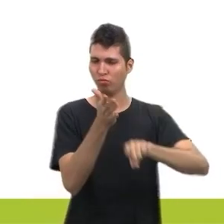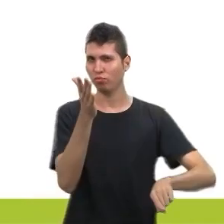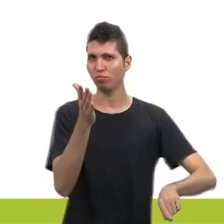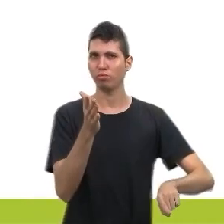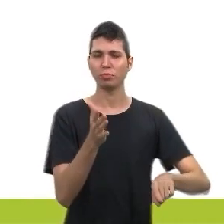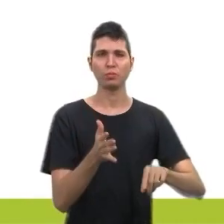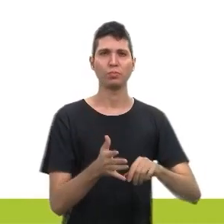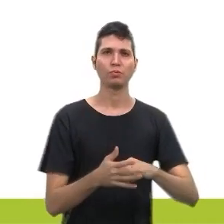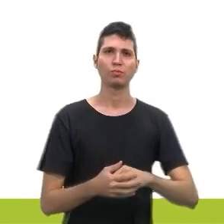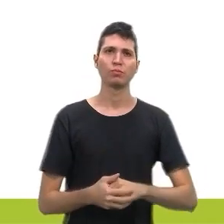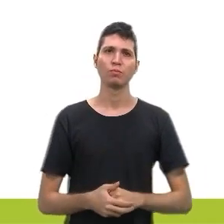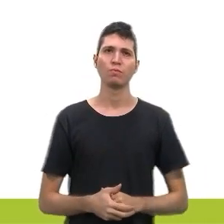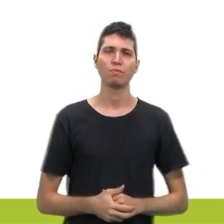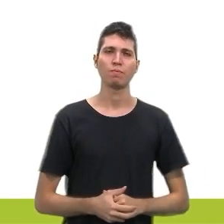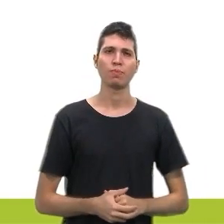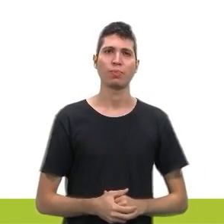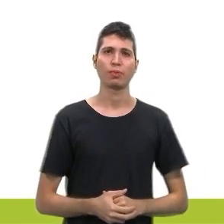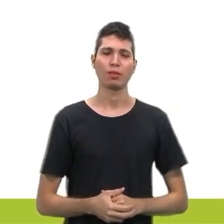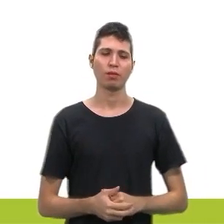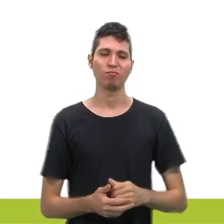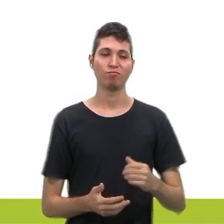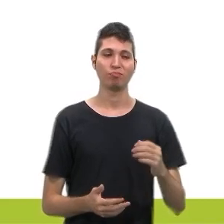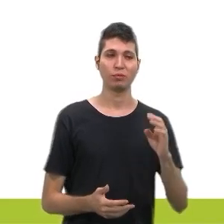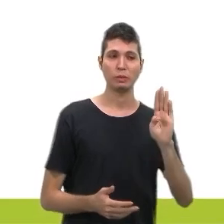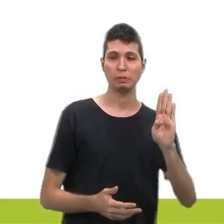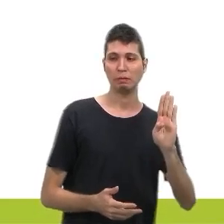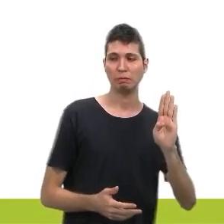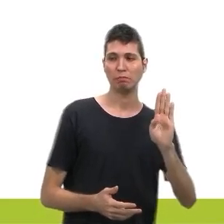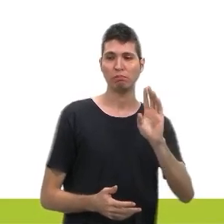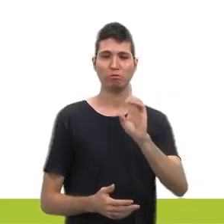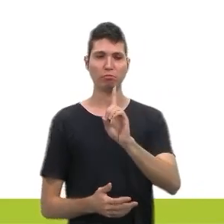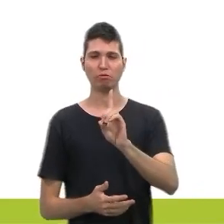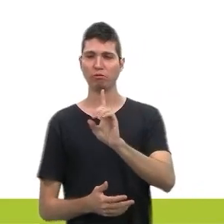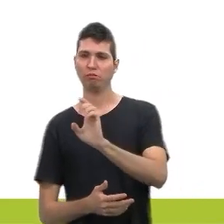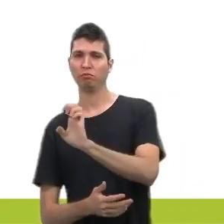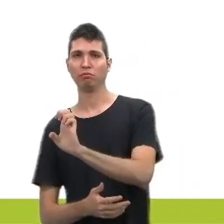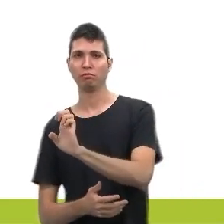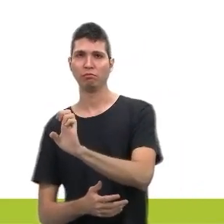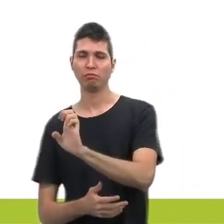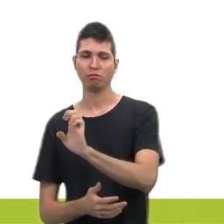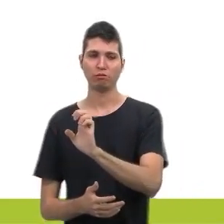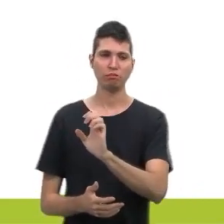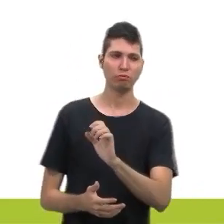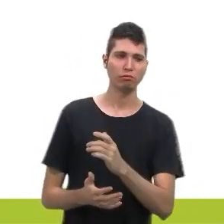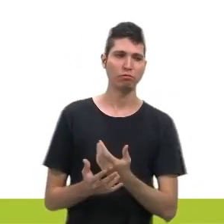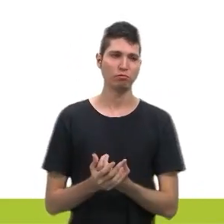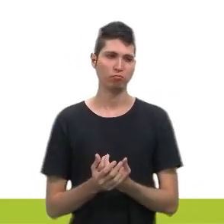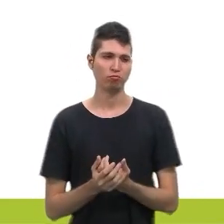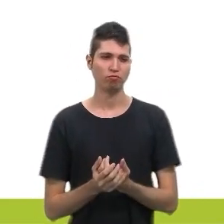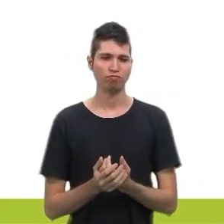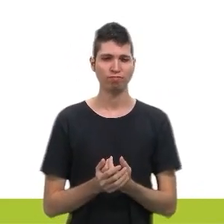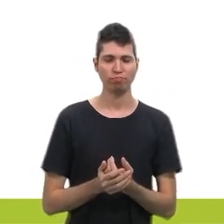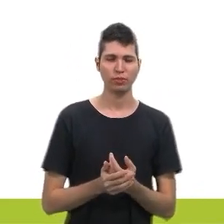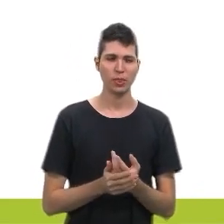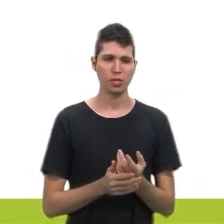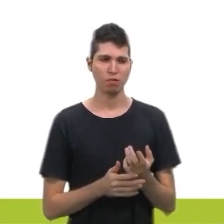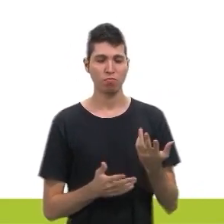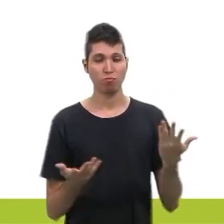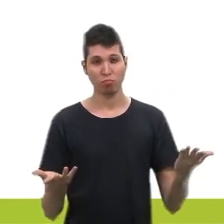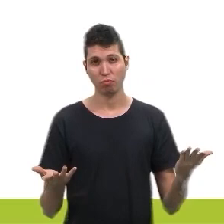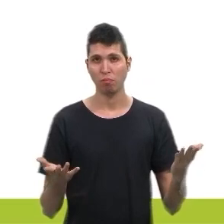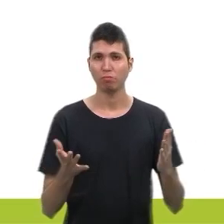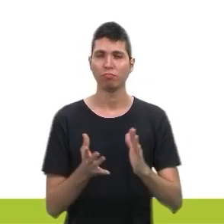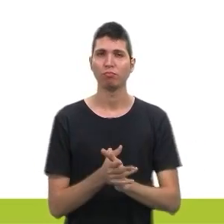é 10, está errado. E a gente ficou entre a B, a D e a E. Tá vendo? Ó, aquela questão de você usar o teu próprio gabarito para resolver o teu